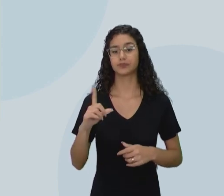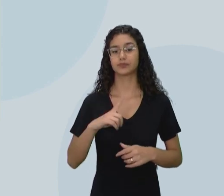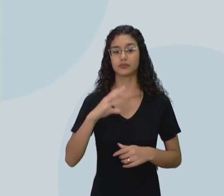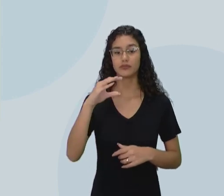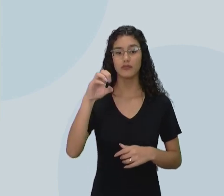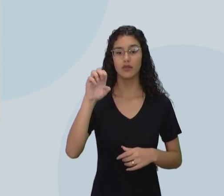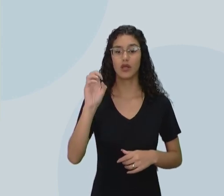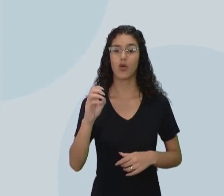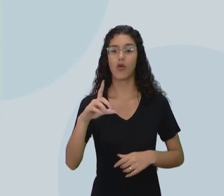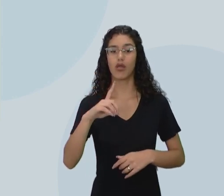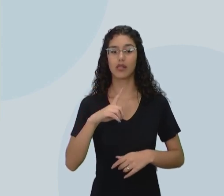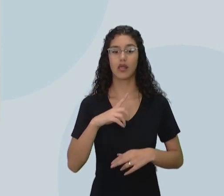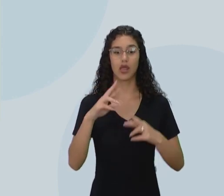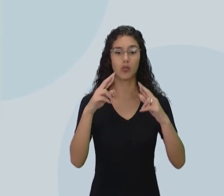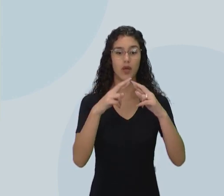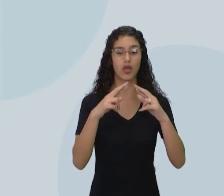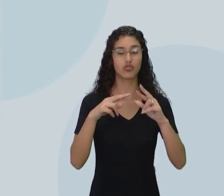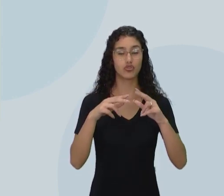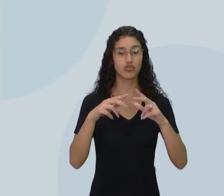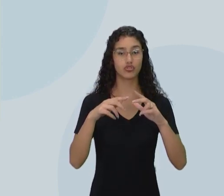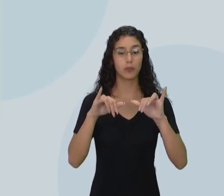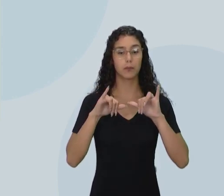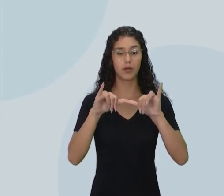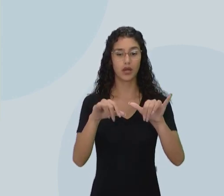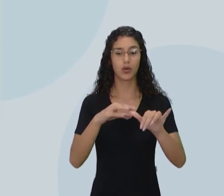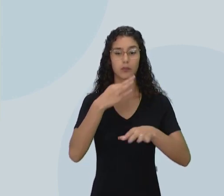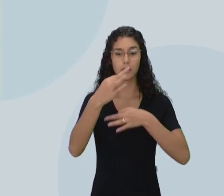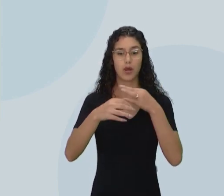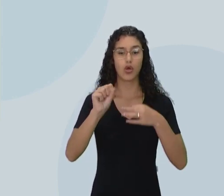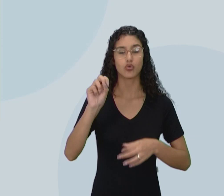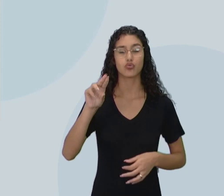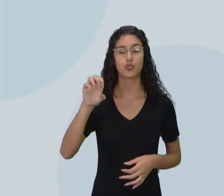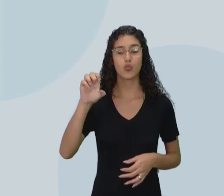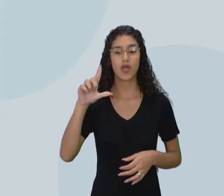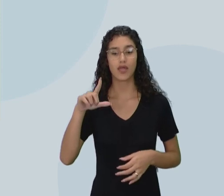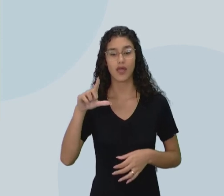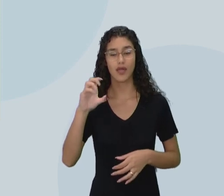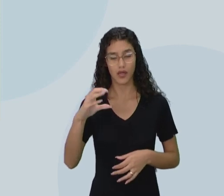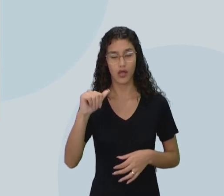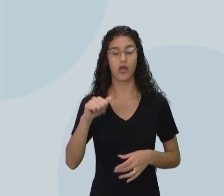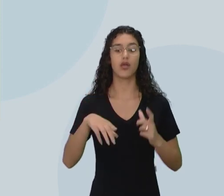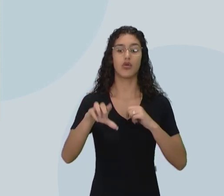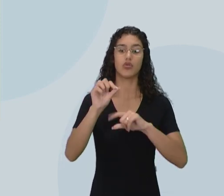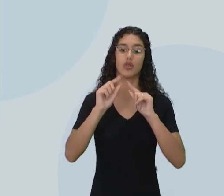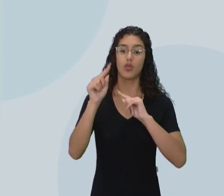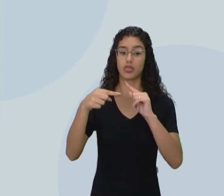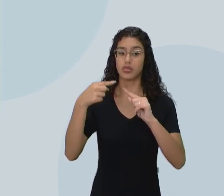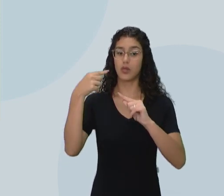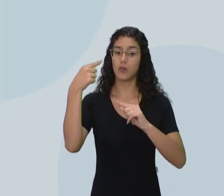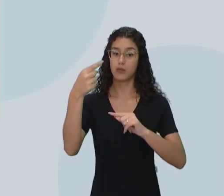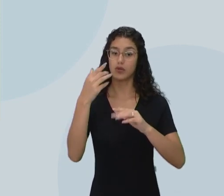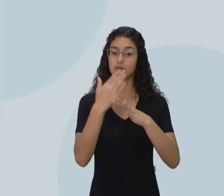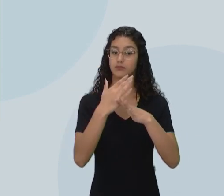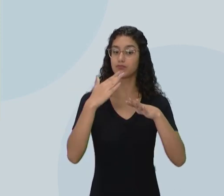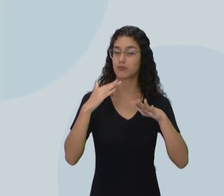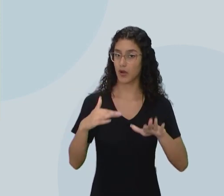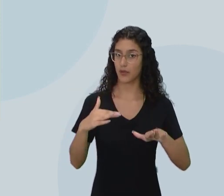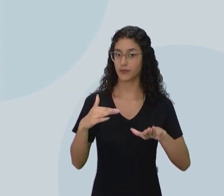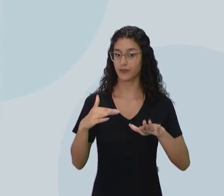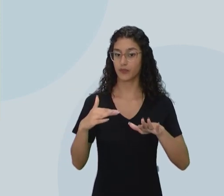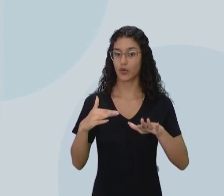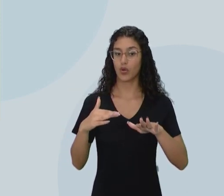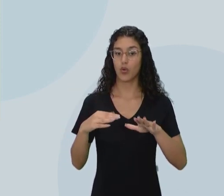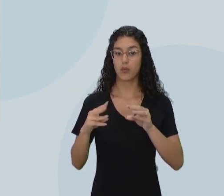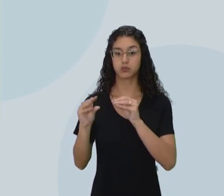CEO de uma rede de supermercados orgânicos sueca decidiu, logo depois, suspender a importação